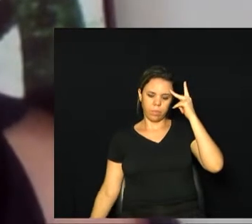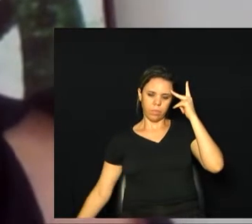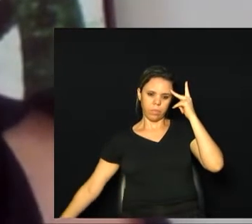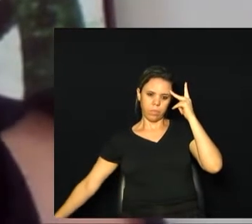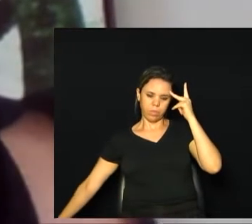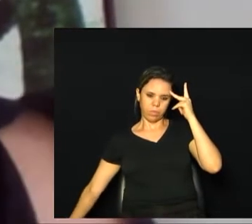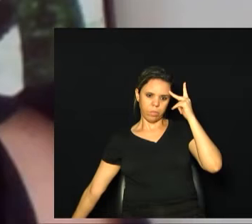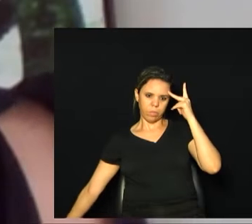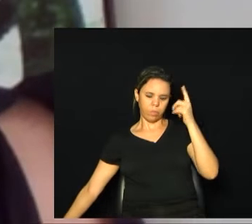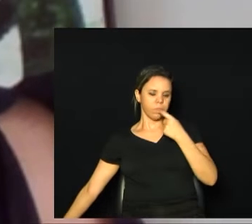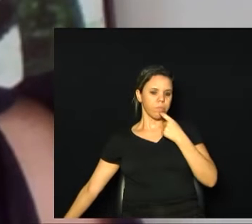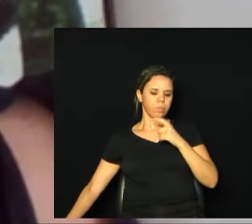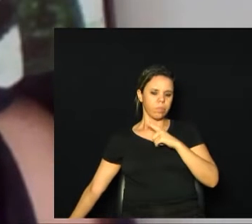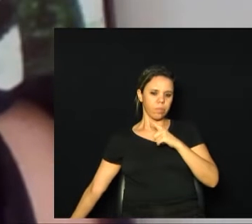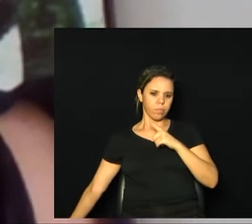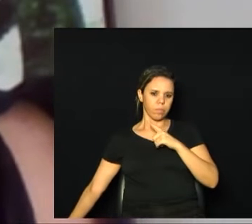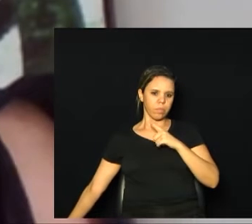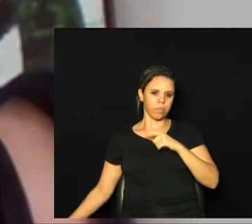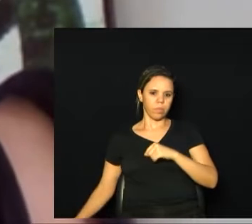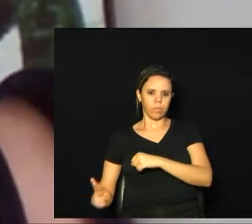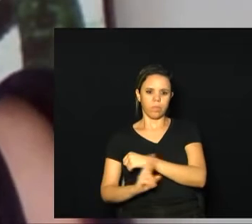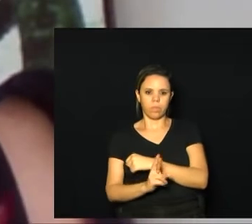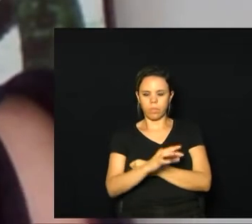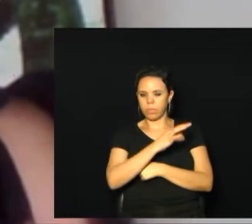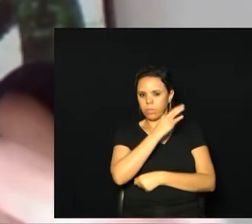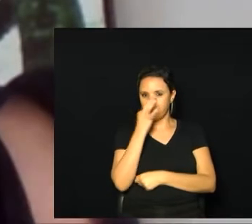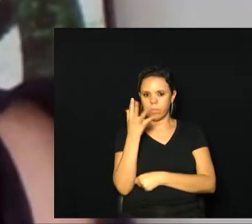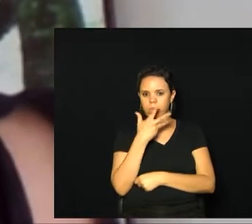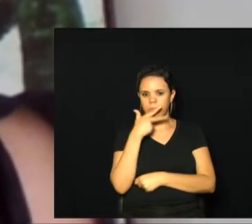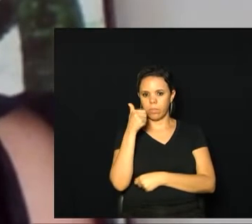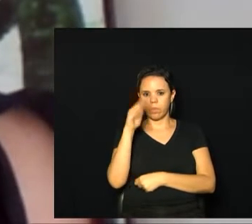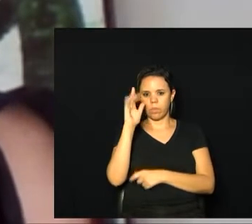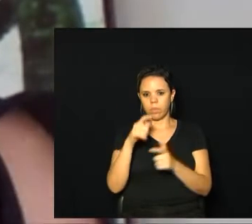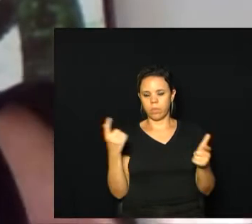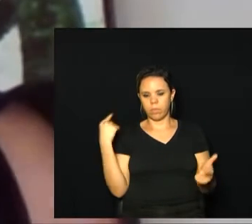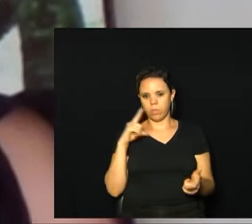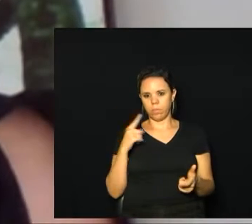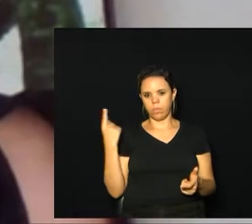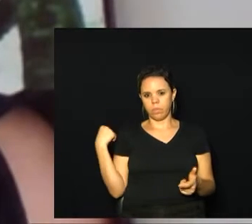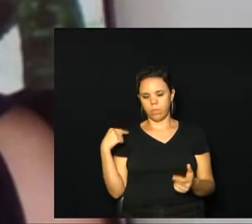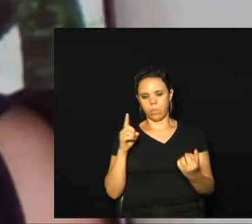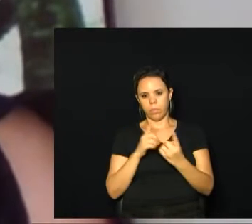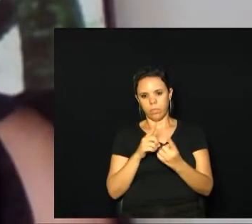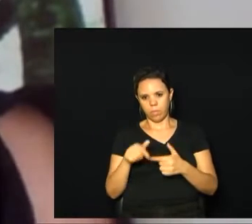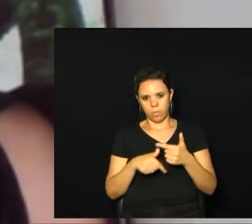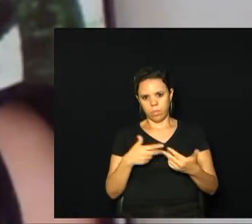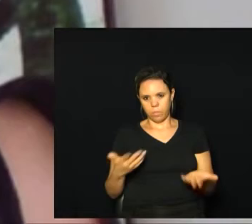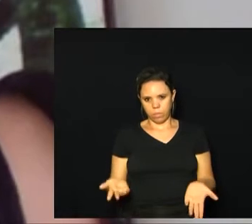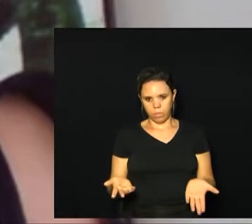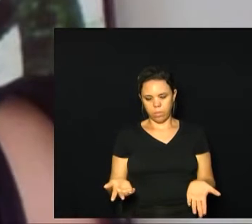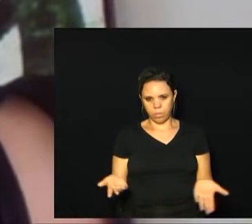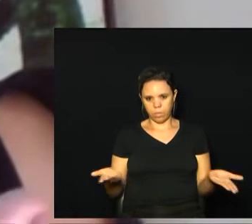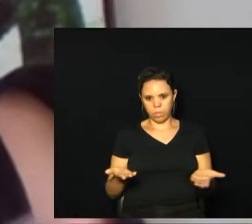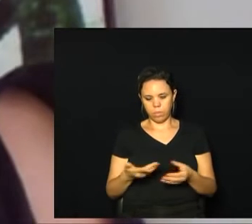na cidade de Campinas, estradas numa qualidade muito maior do que a gente tinha. Então, uma prestação de serviço